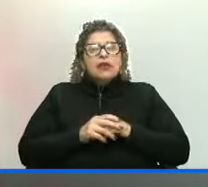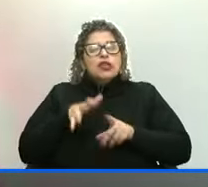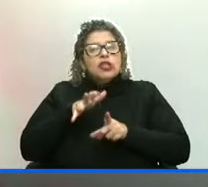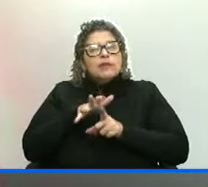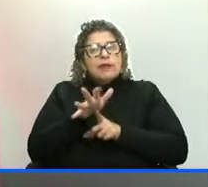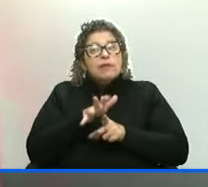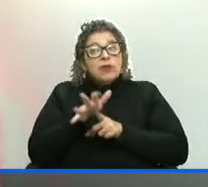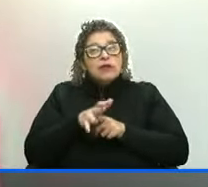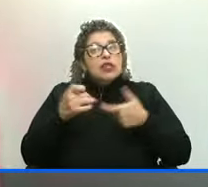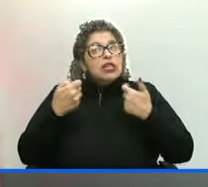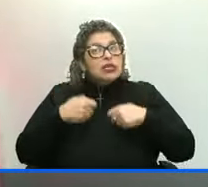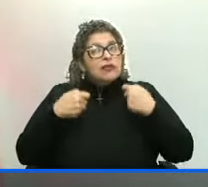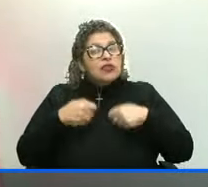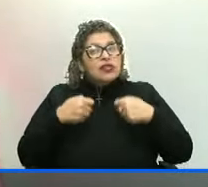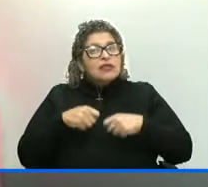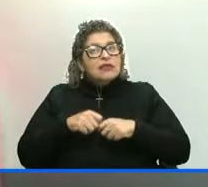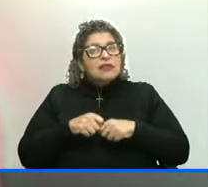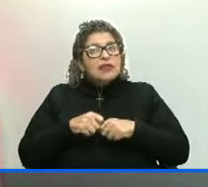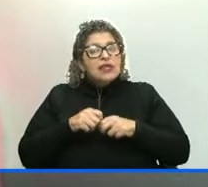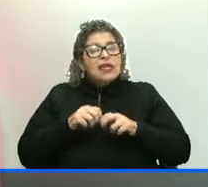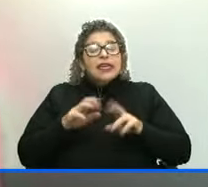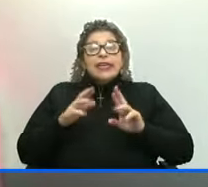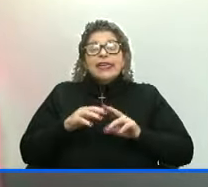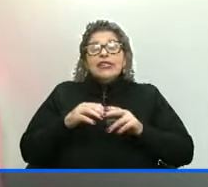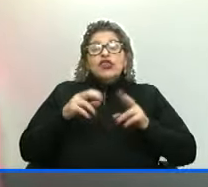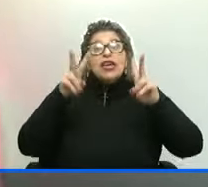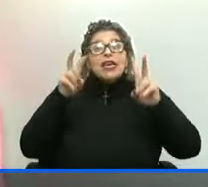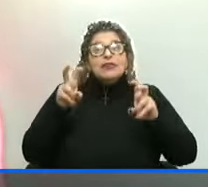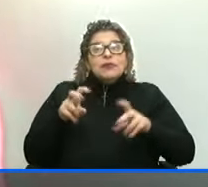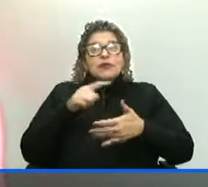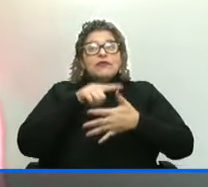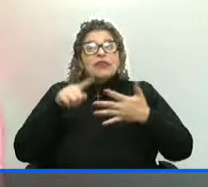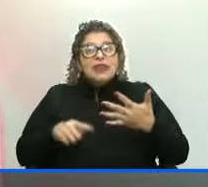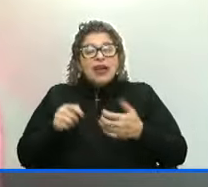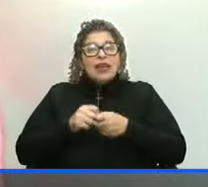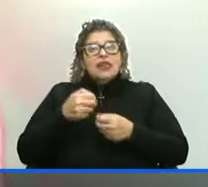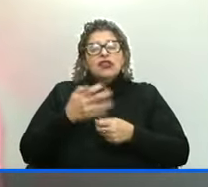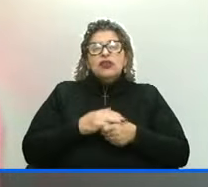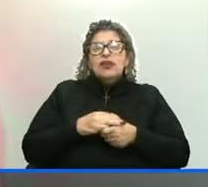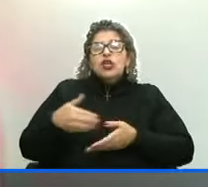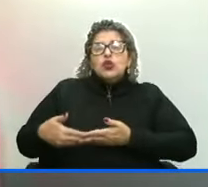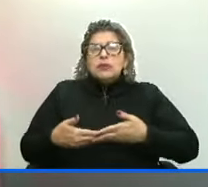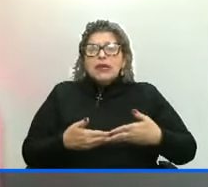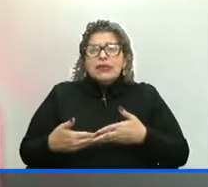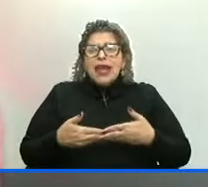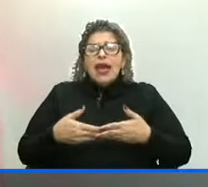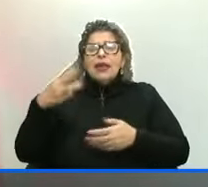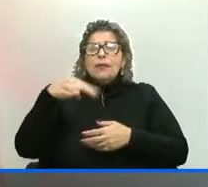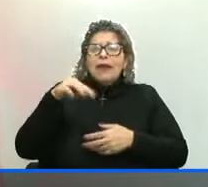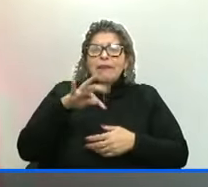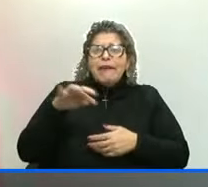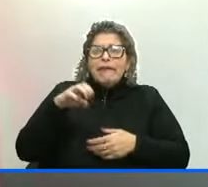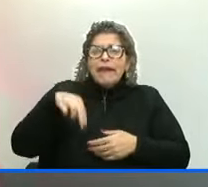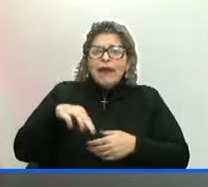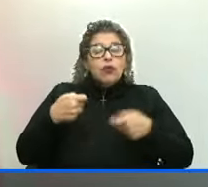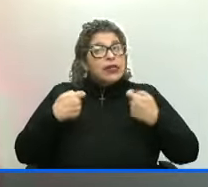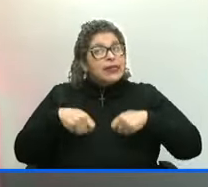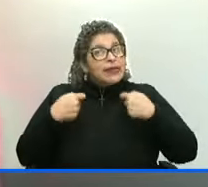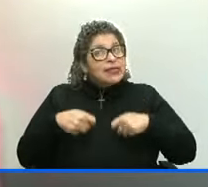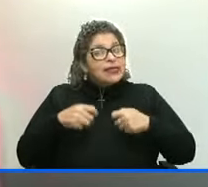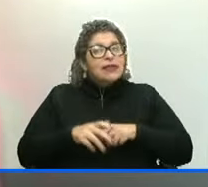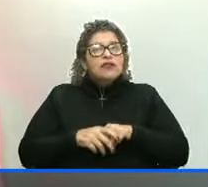demanda, de necessidade e da especificidade dos berçários, dos maternais e de toda a adequação que é necessária. E que,